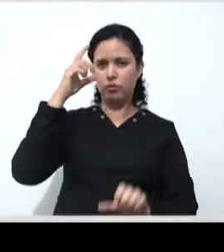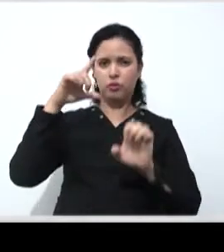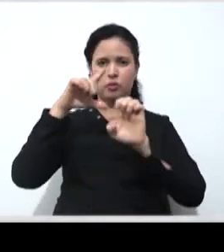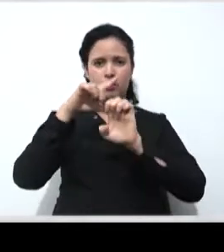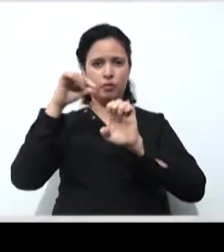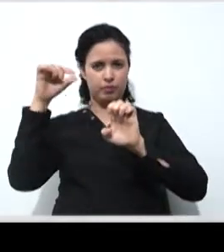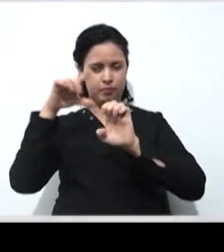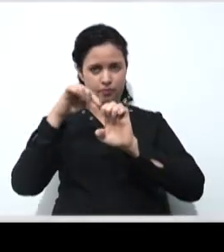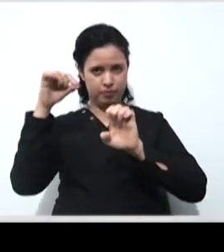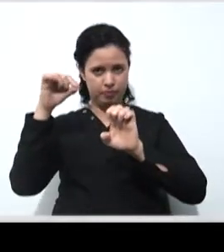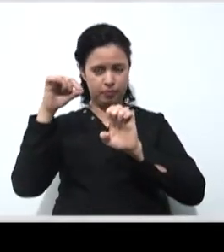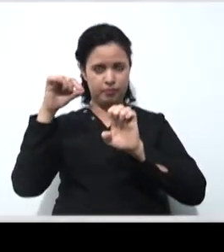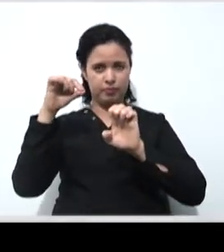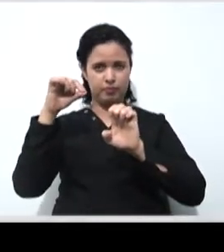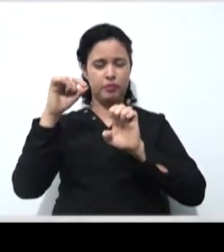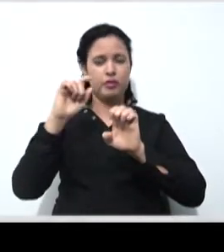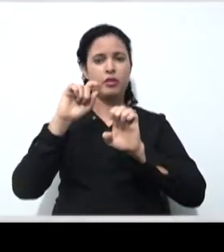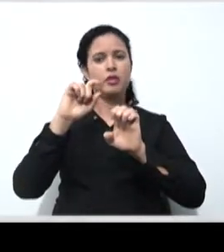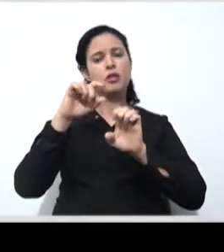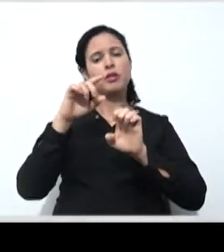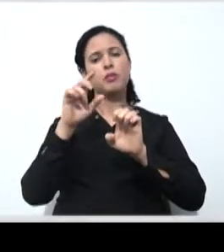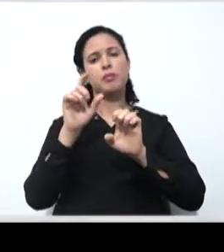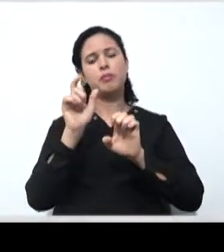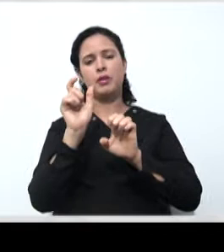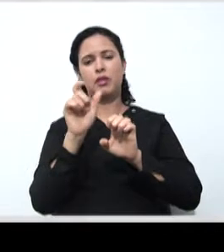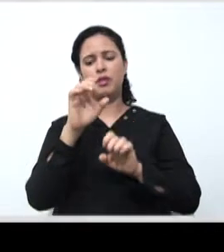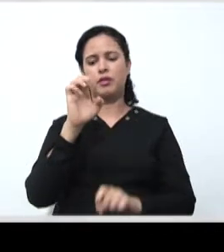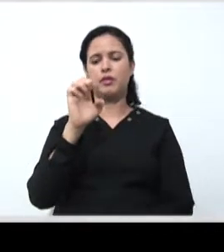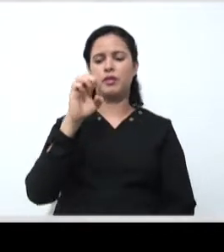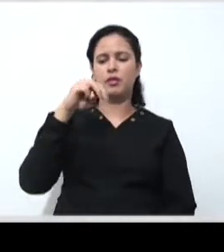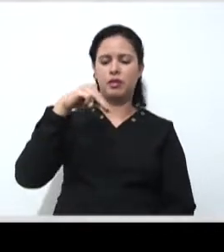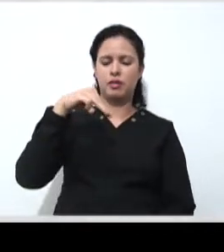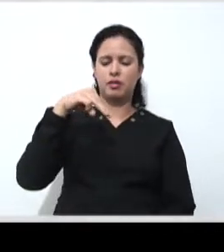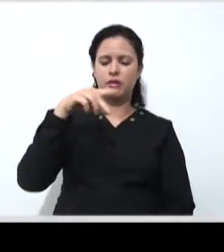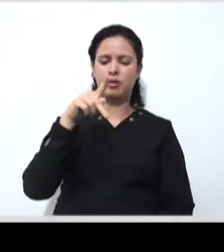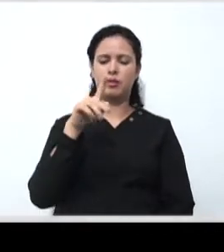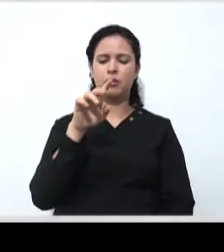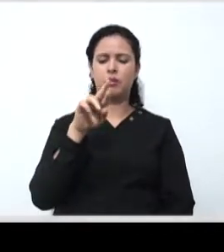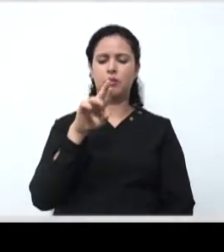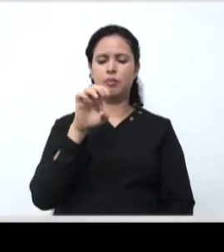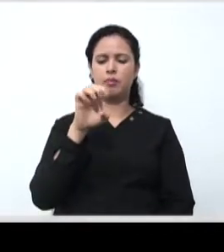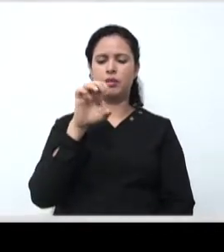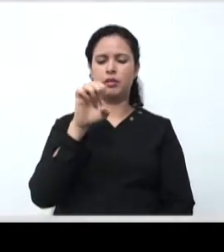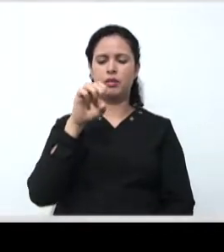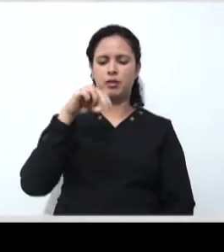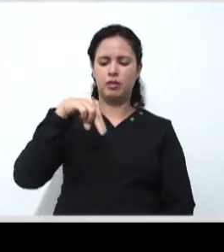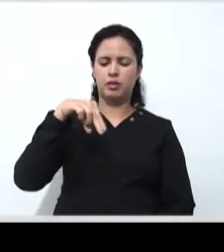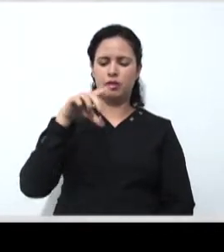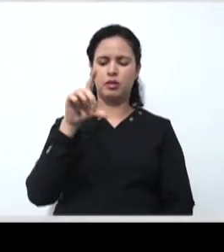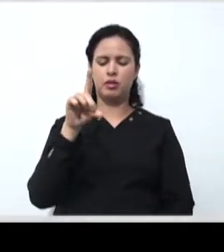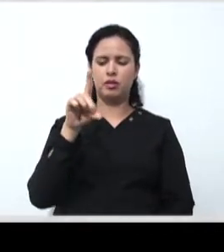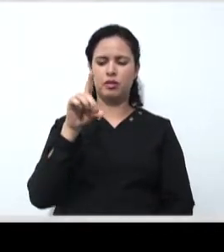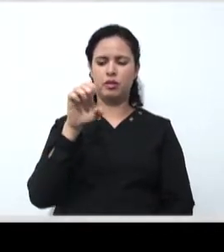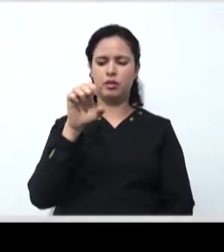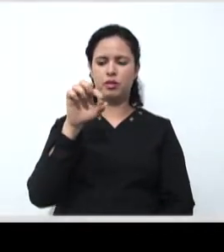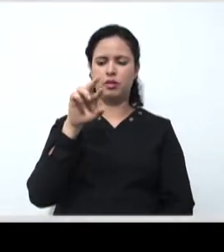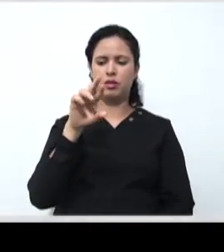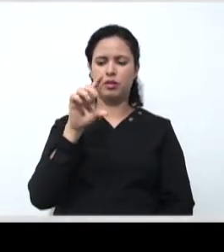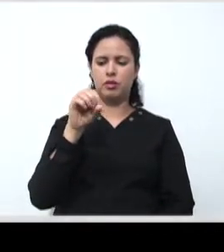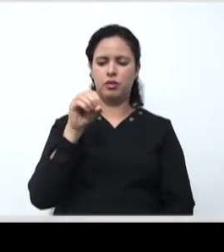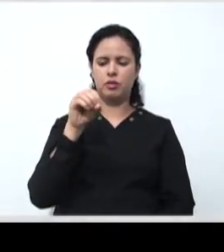empreendedora, sobre definição de evolução histórica do empreendedorismo, cooperativas empreendedoras, empreendedorismo